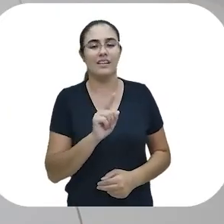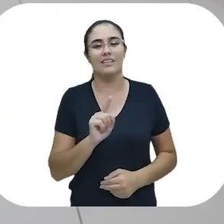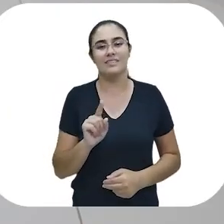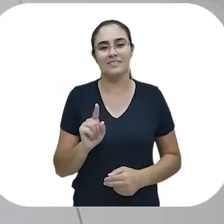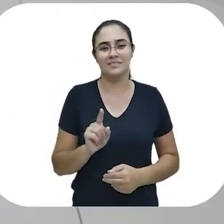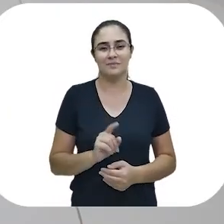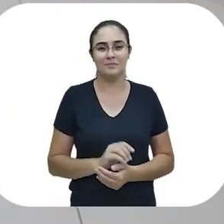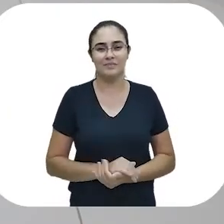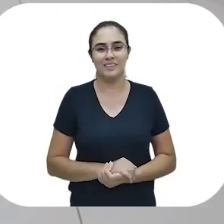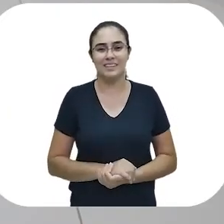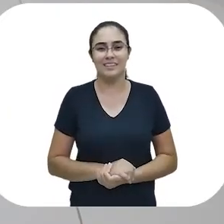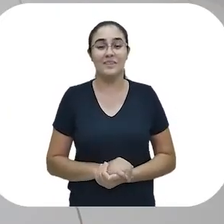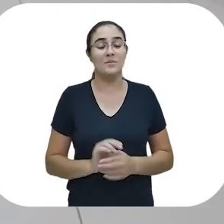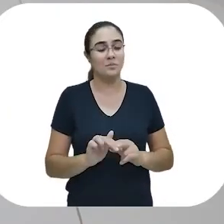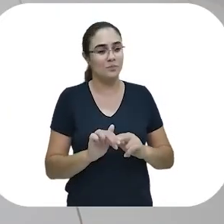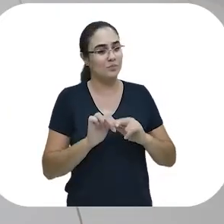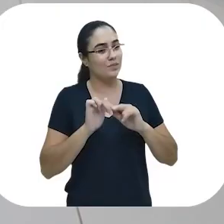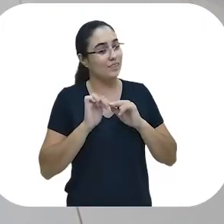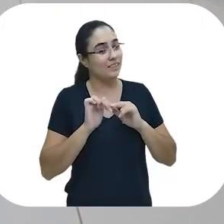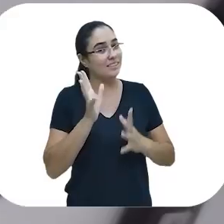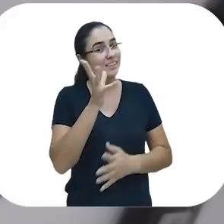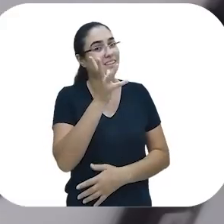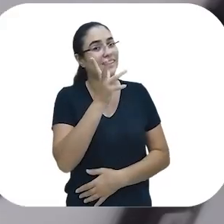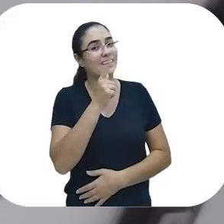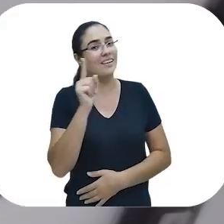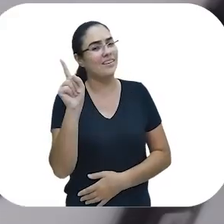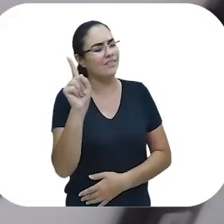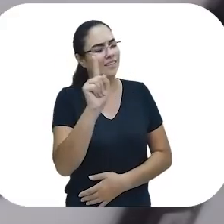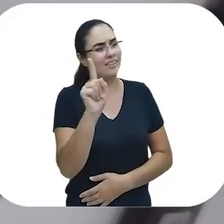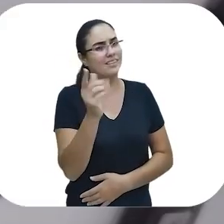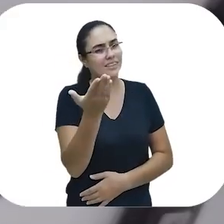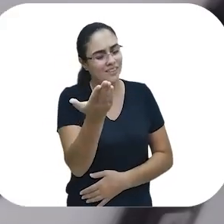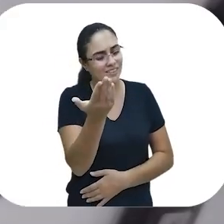Por isso não se demora.